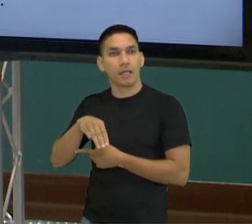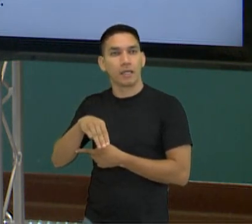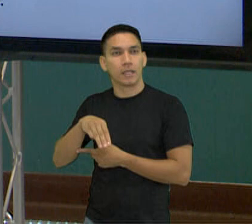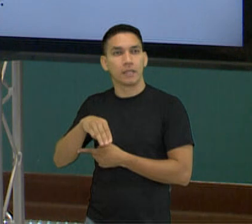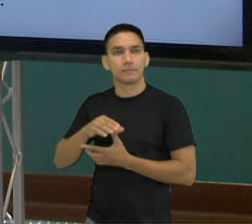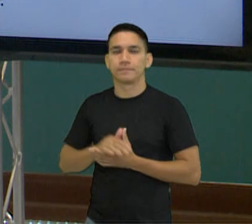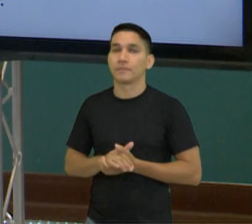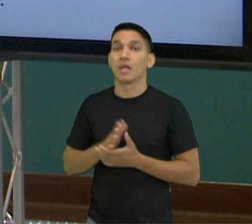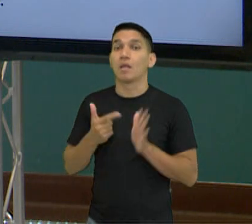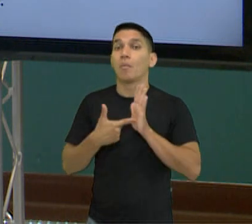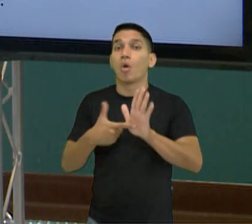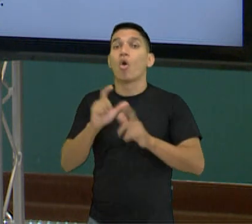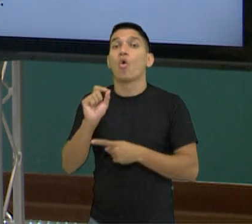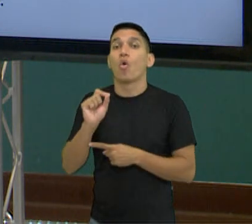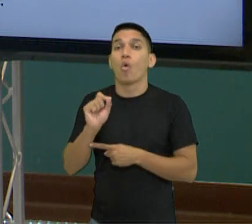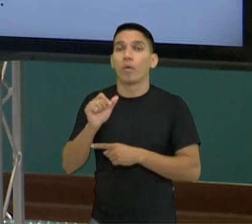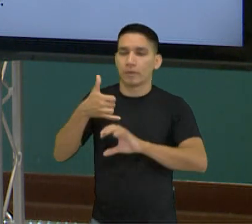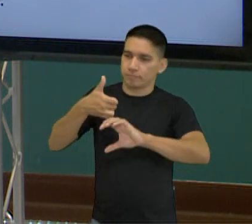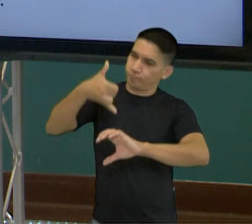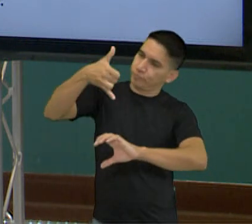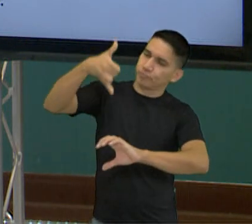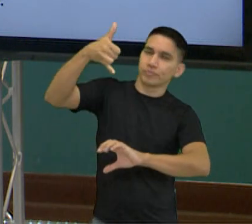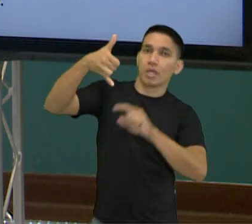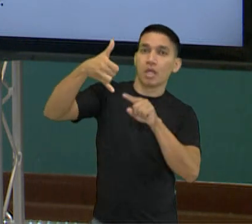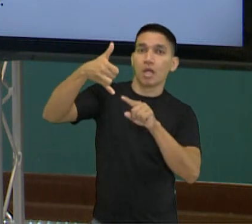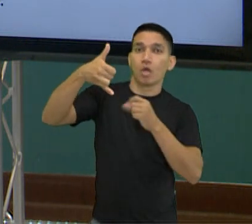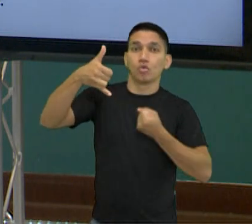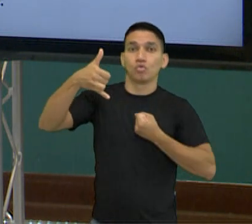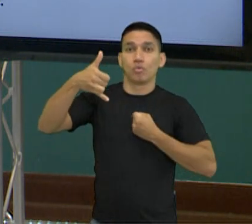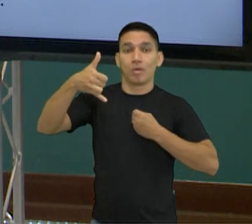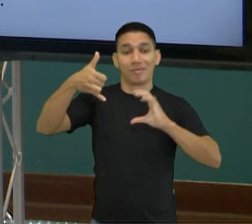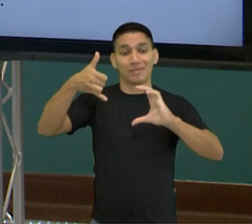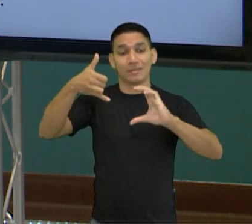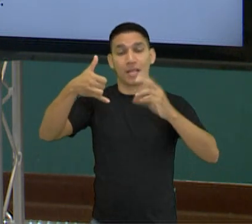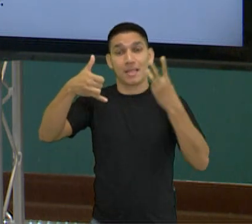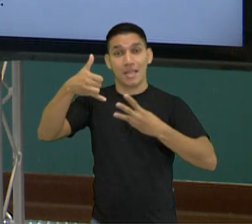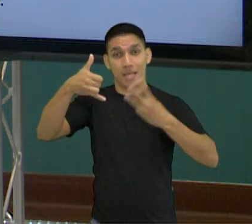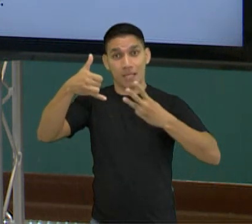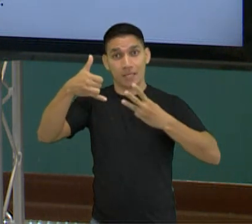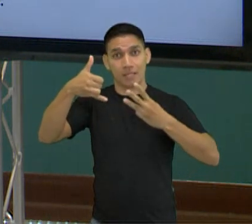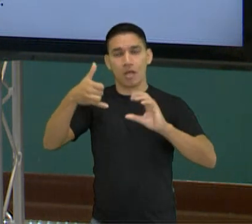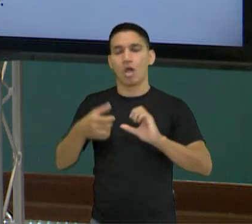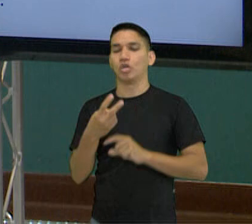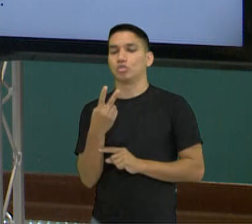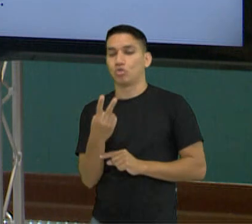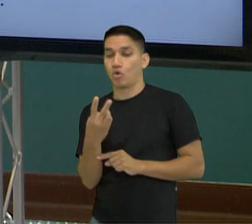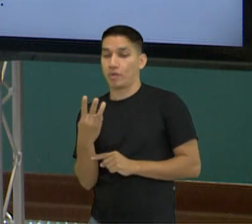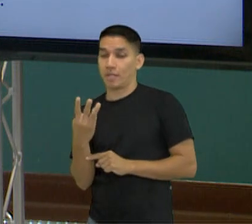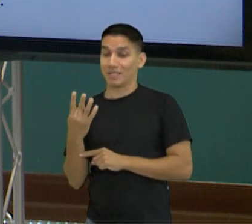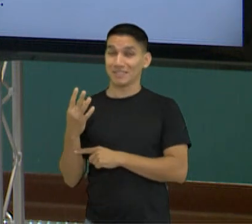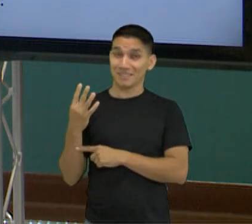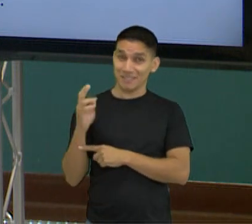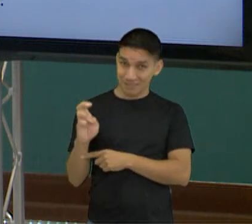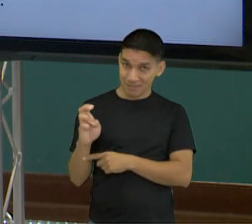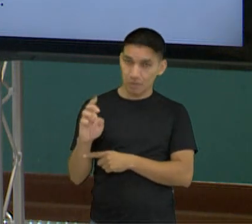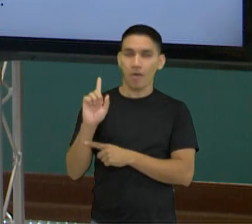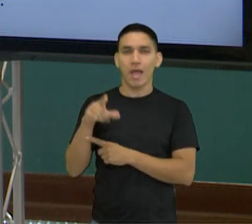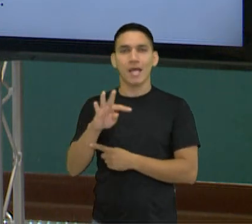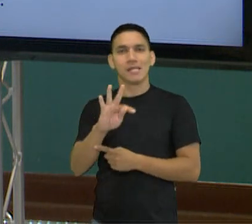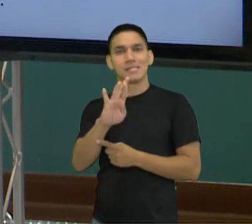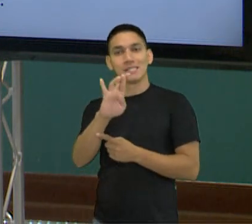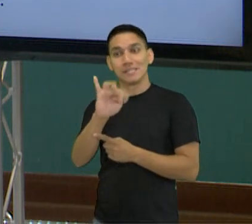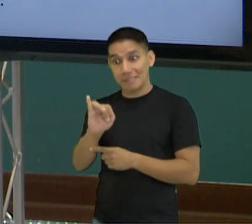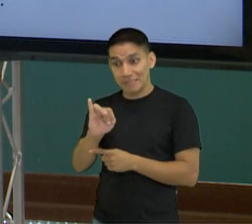o radical etil está no carbono número 3 e 2, 3, 5, trimetil. Tri porque são